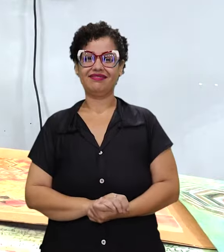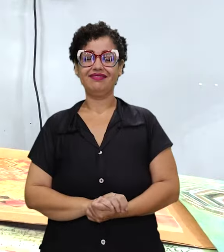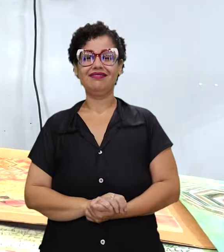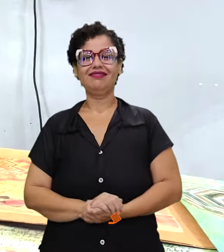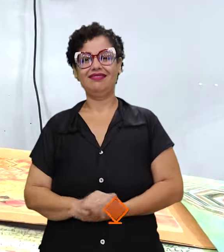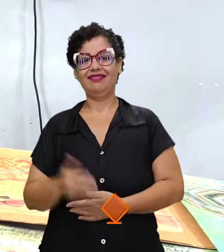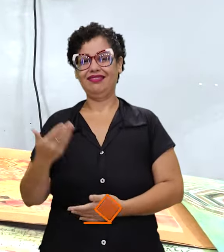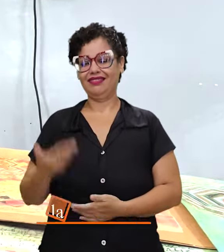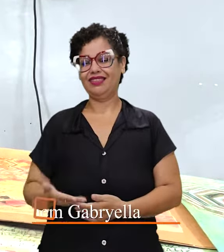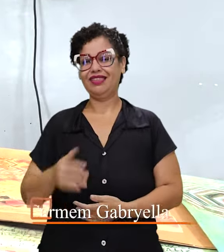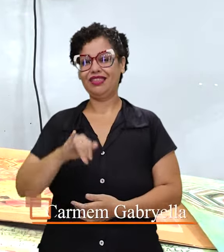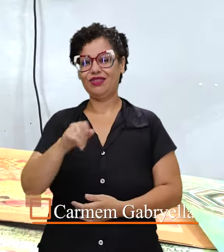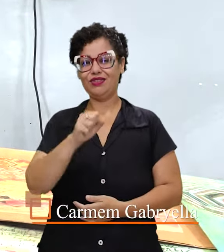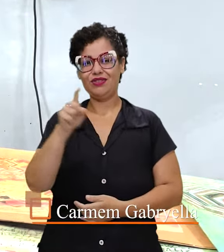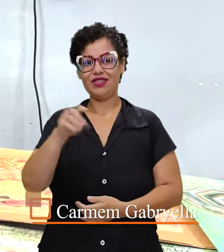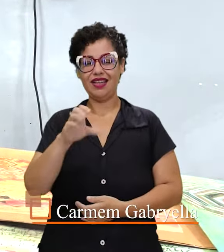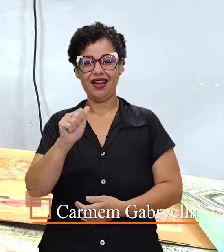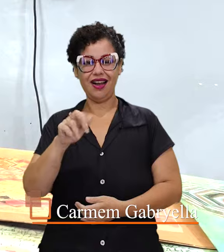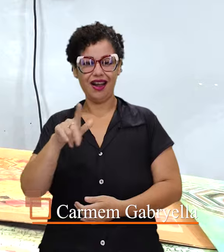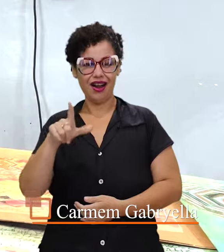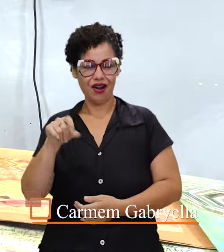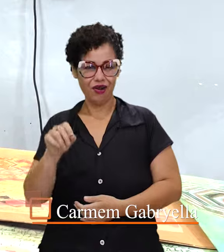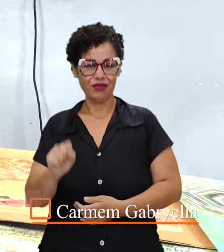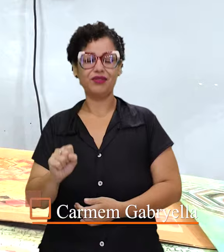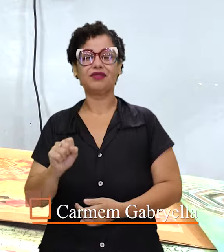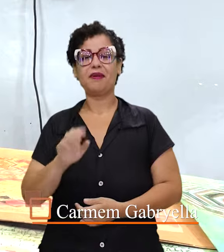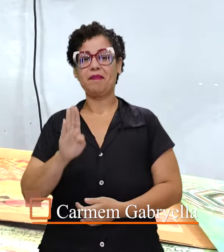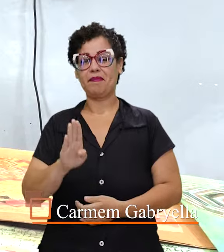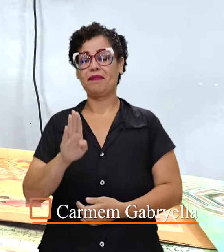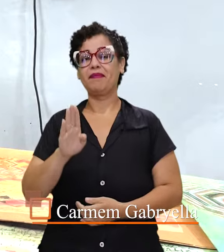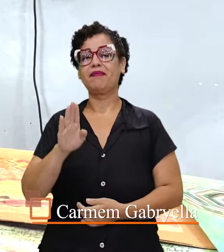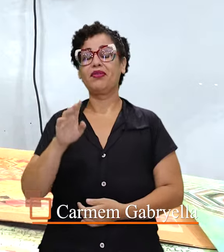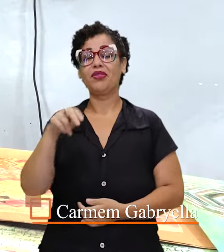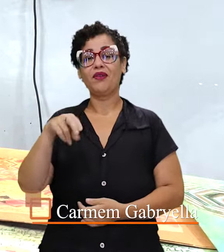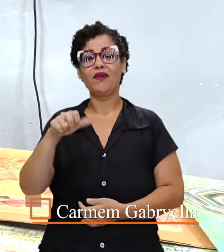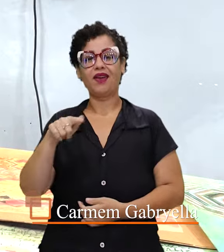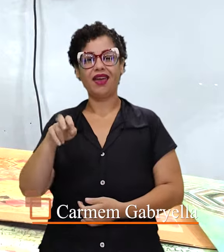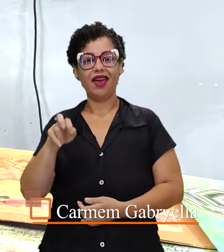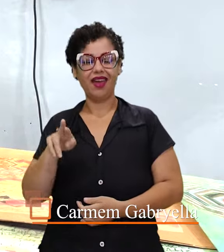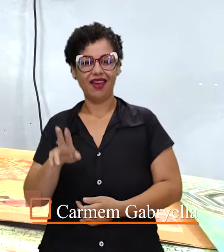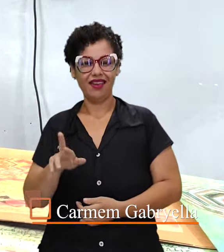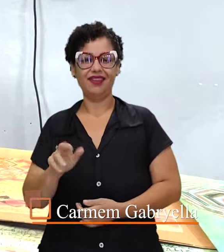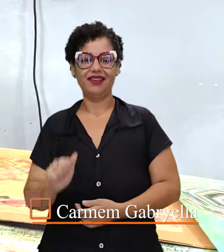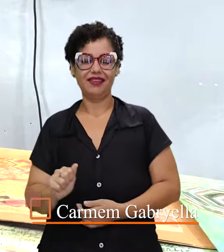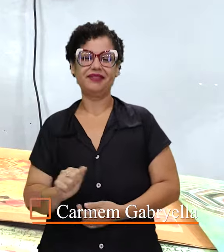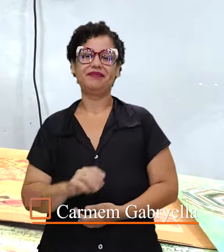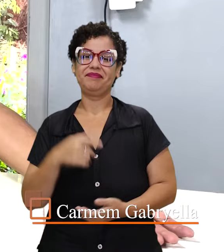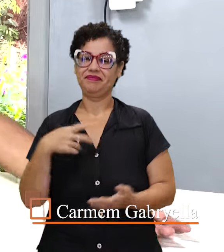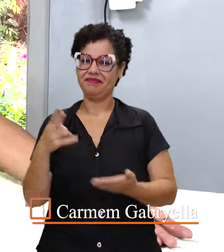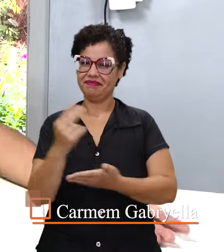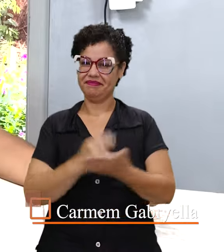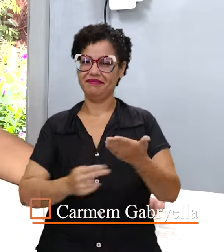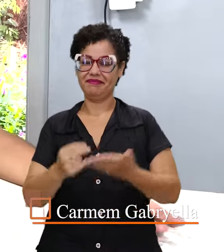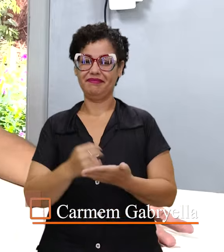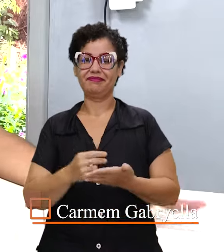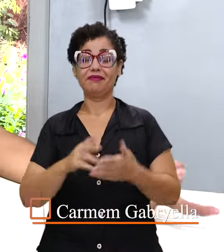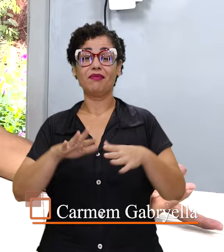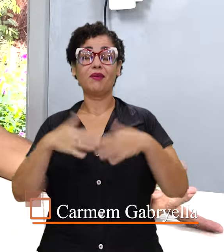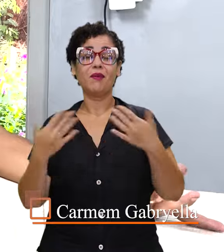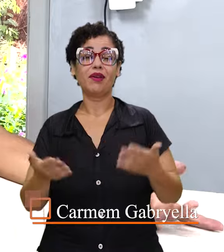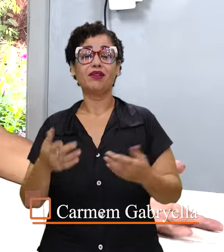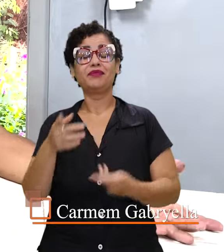Eu sou José Carlos, né? Batista Nogueira, assino artisticamente como B. Nogueira. Como